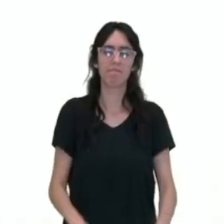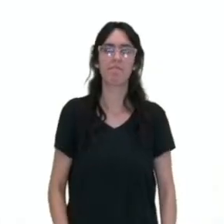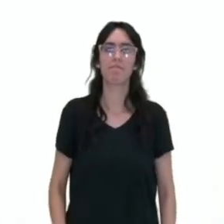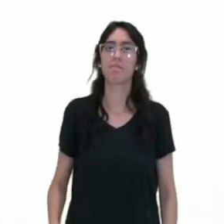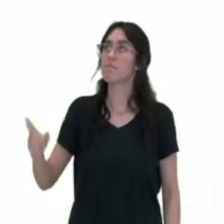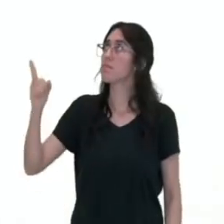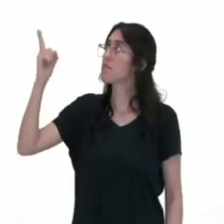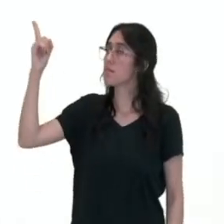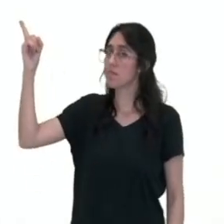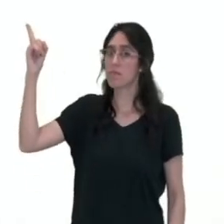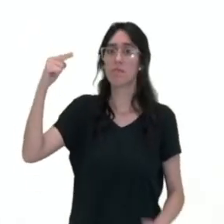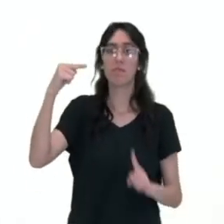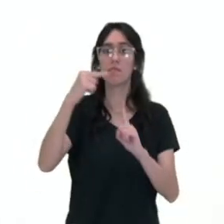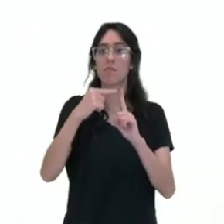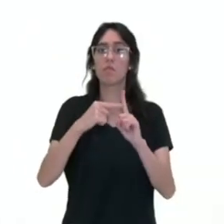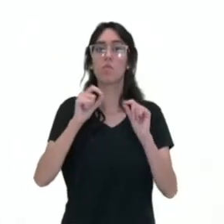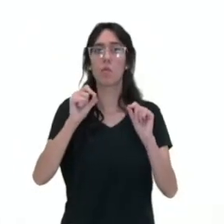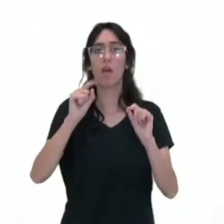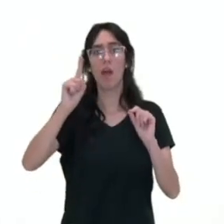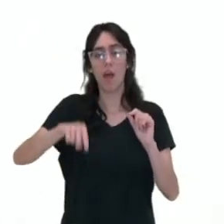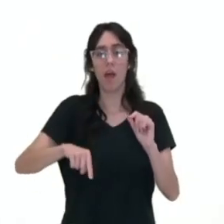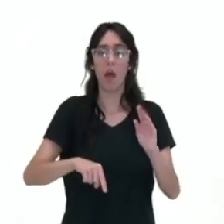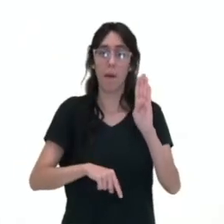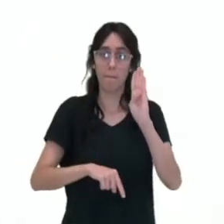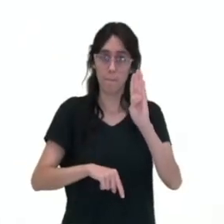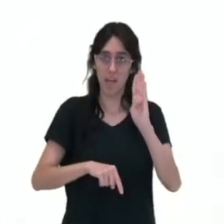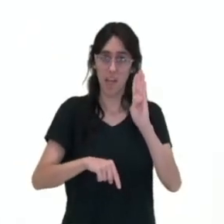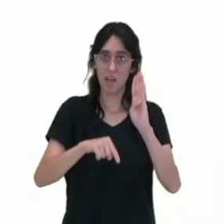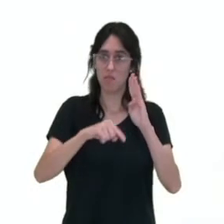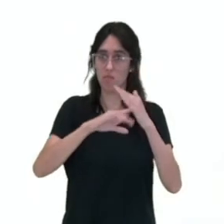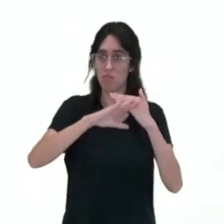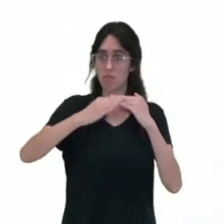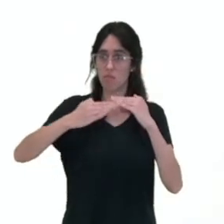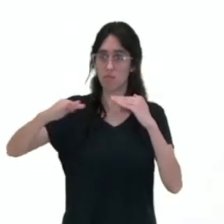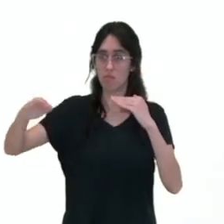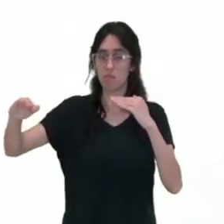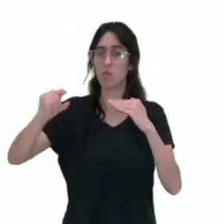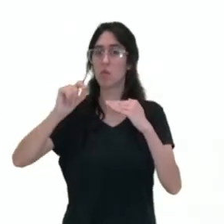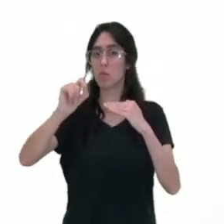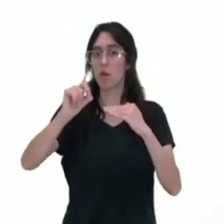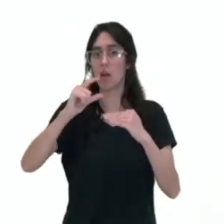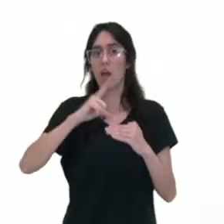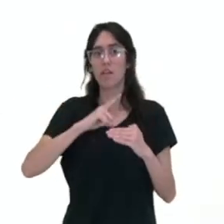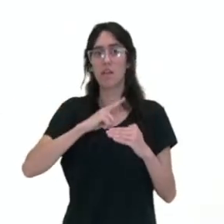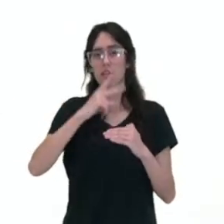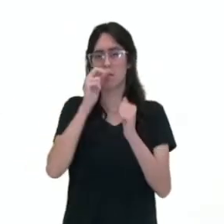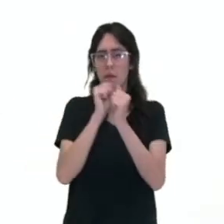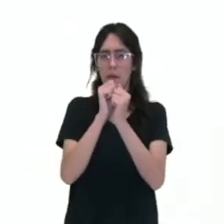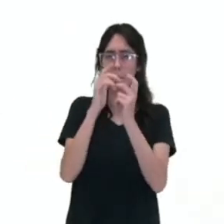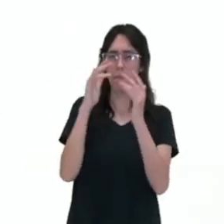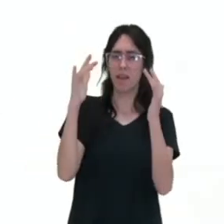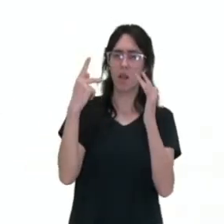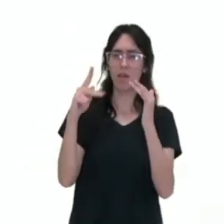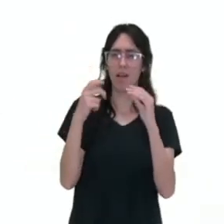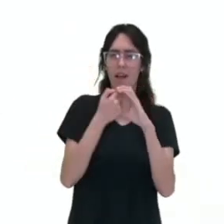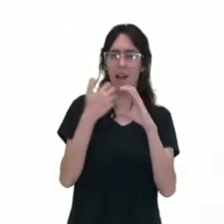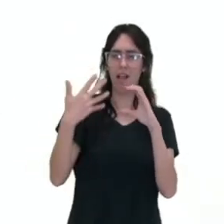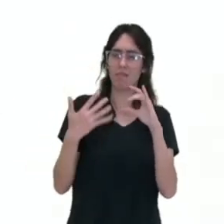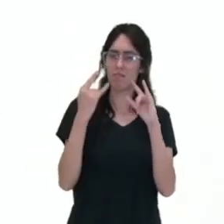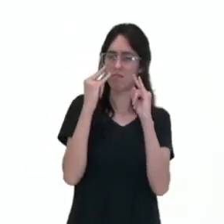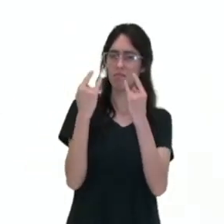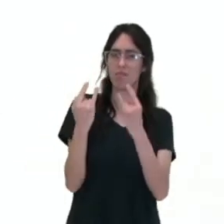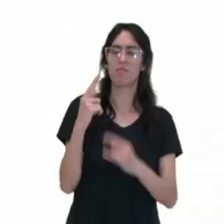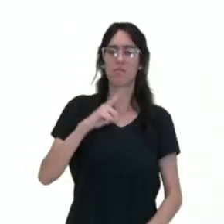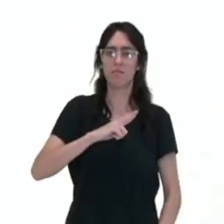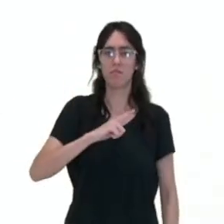caracterizados pela presença de um horizonte B, cujos agregados apresentam em sua superfície um brilho característico. Então, nós temos aqui o